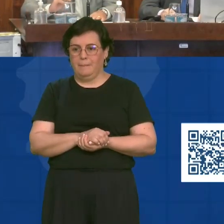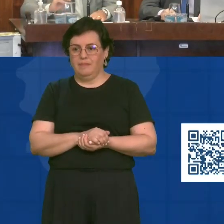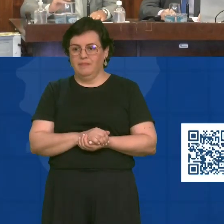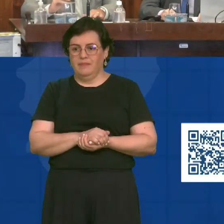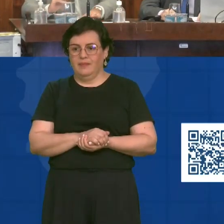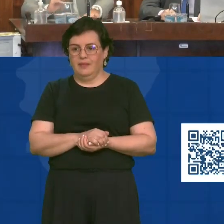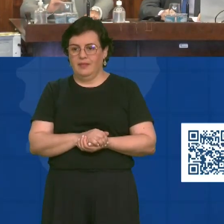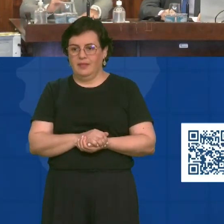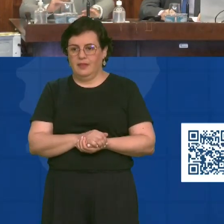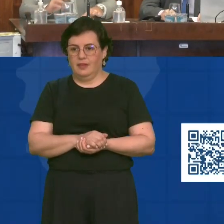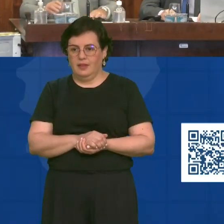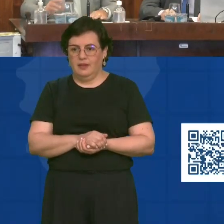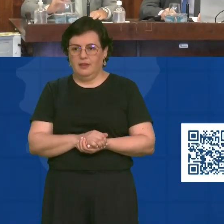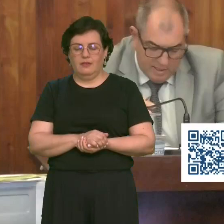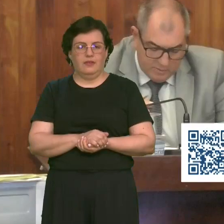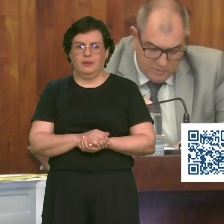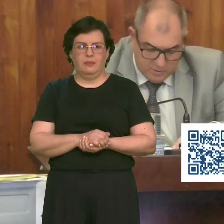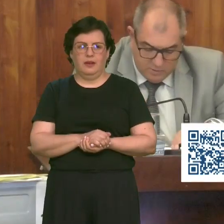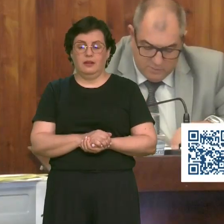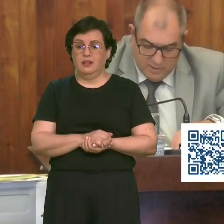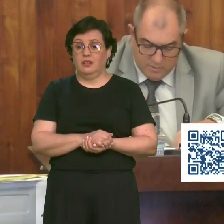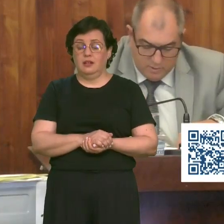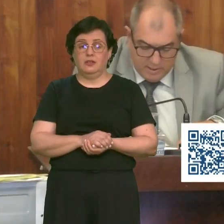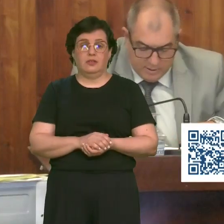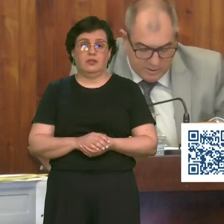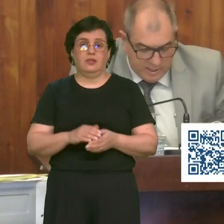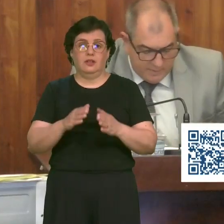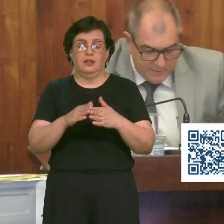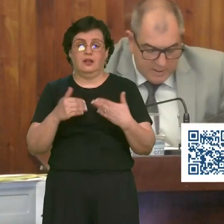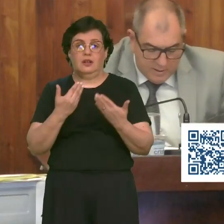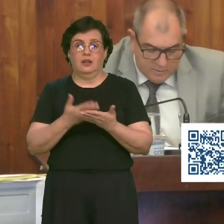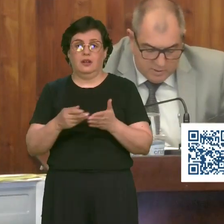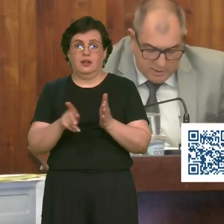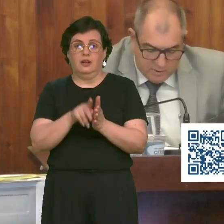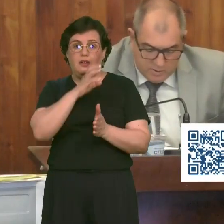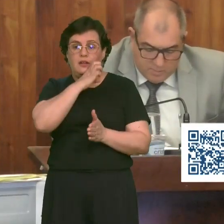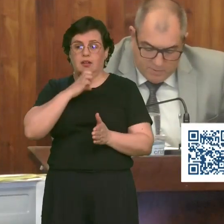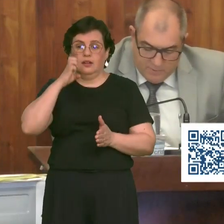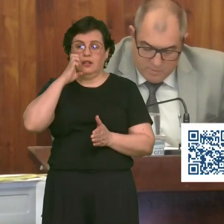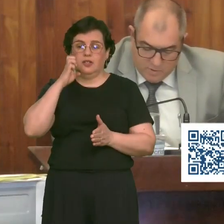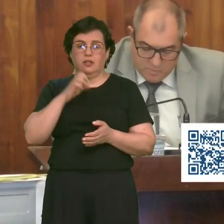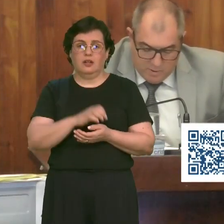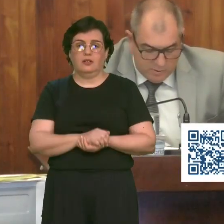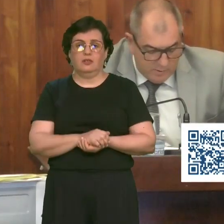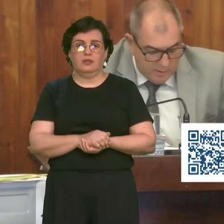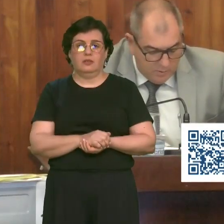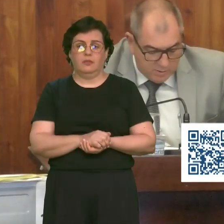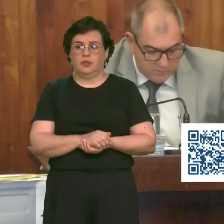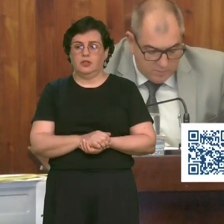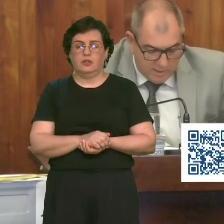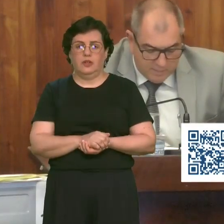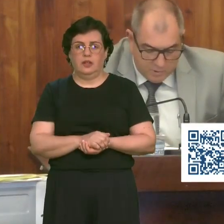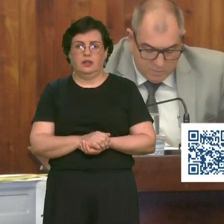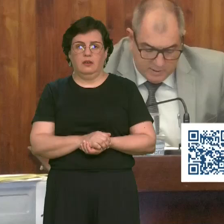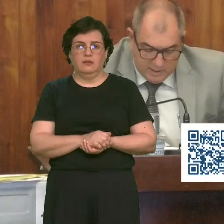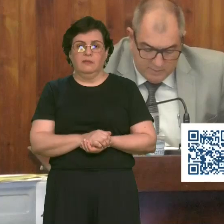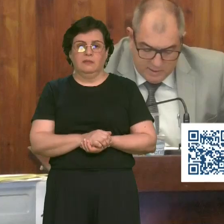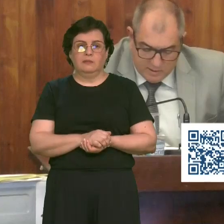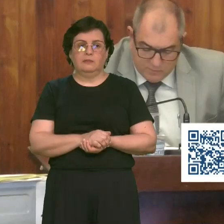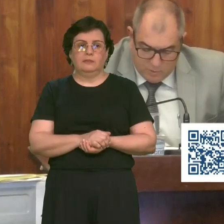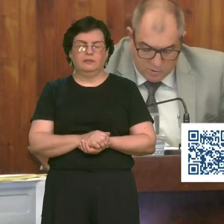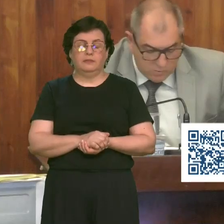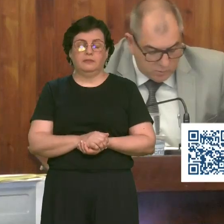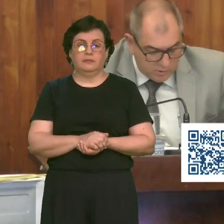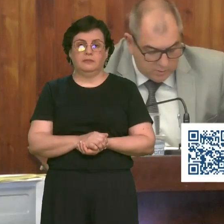requerimento 19 29/22 Vereador Jeca solicitando ao Senhor Prefeito Municipal Daniel Alonso formar da possibilidade